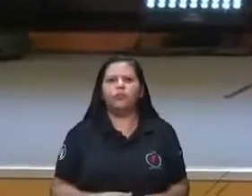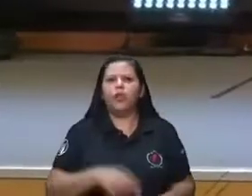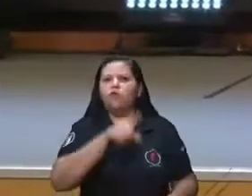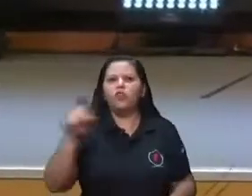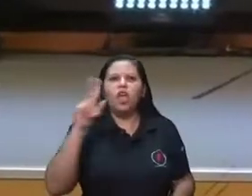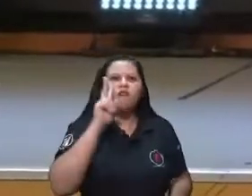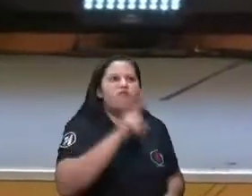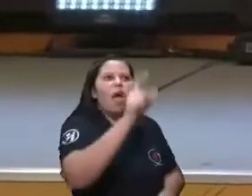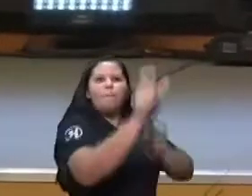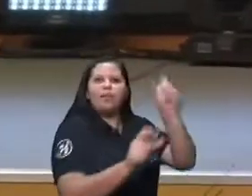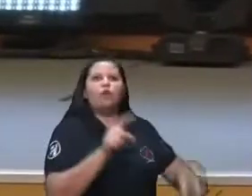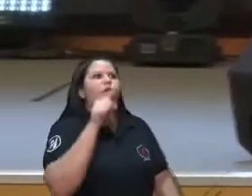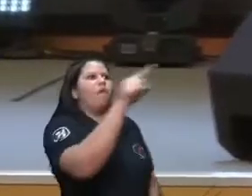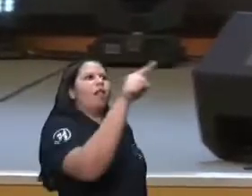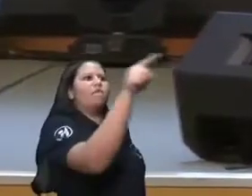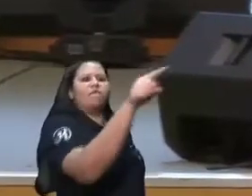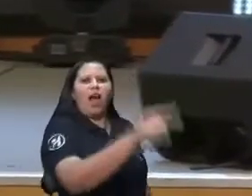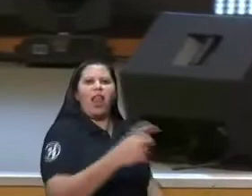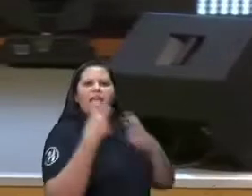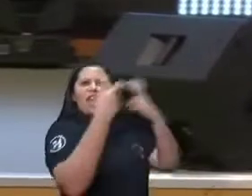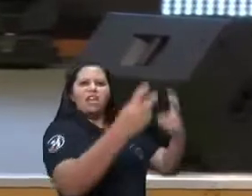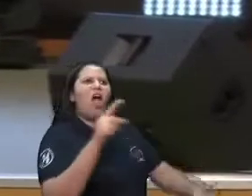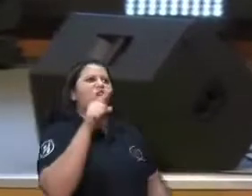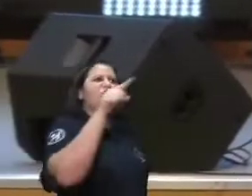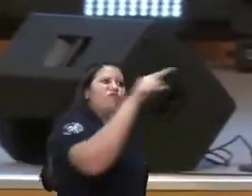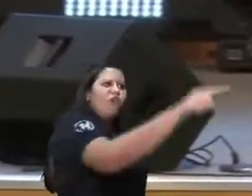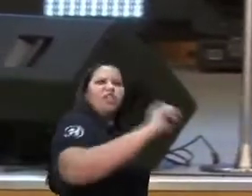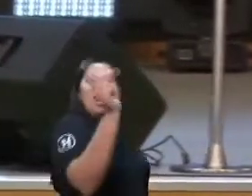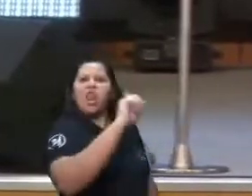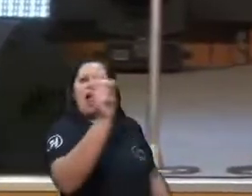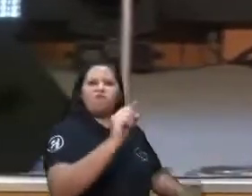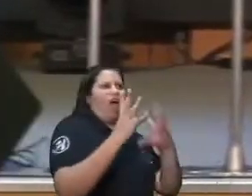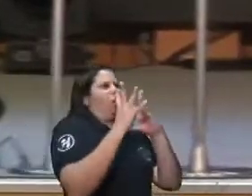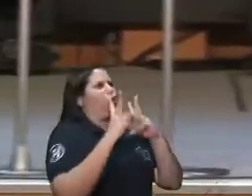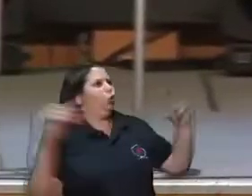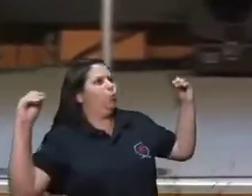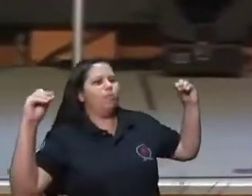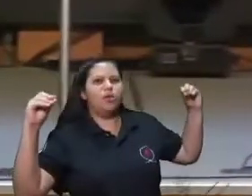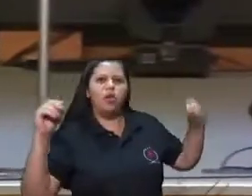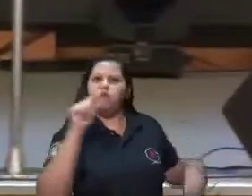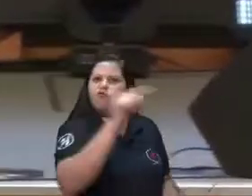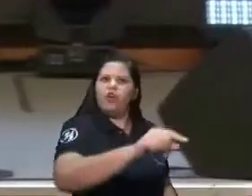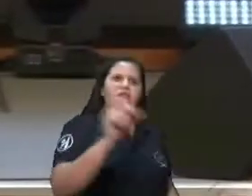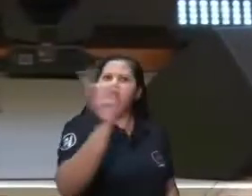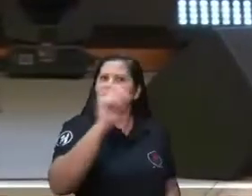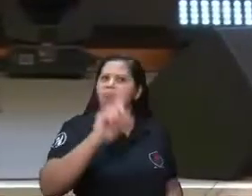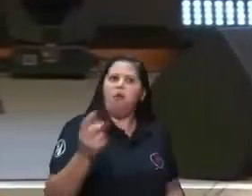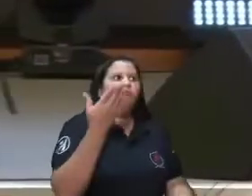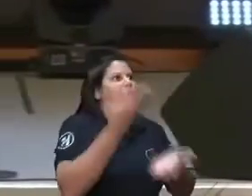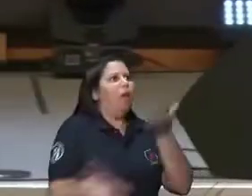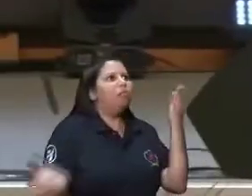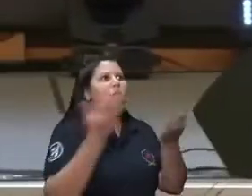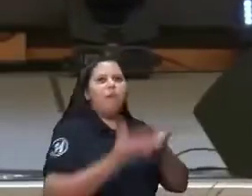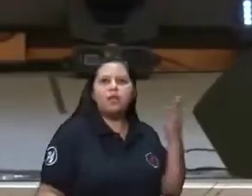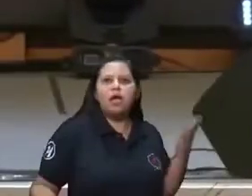aponta para alguém e grita para ele, você não vai desaparecer, você não vai desaparecer,